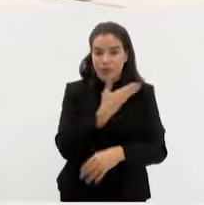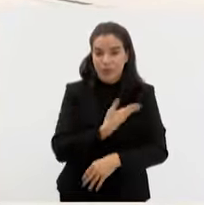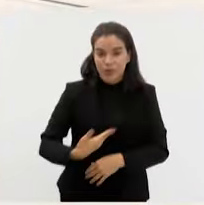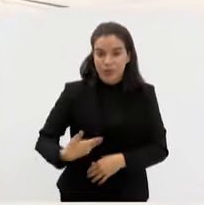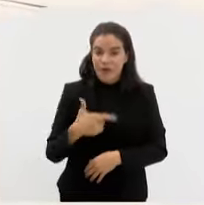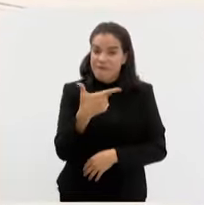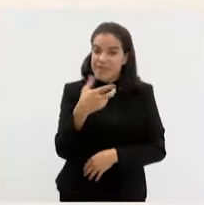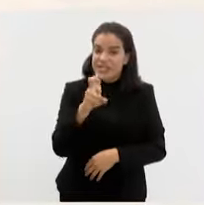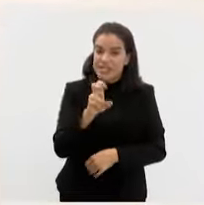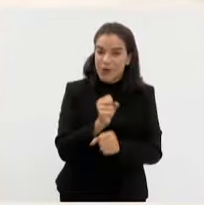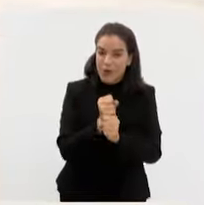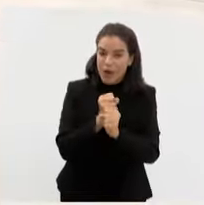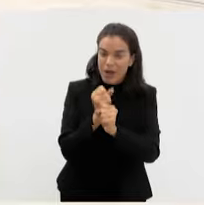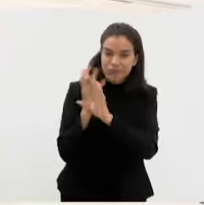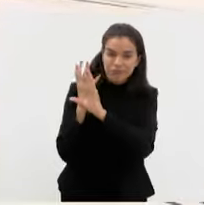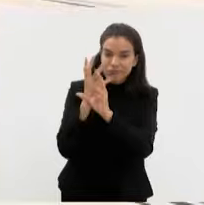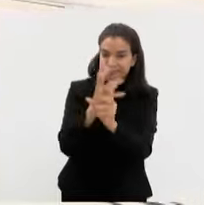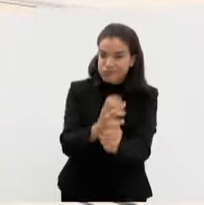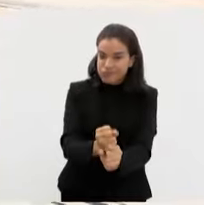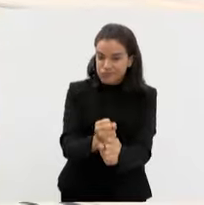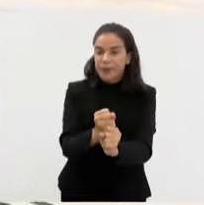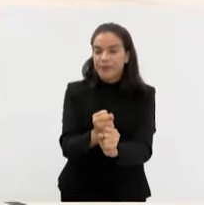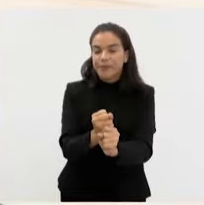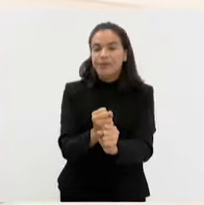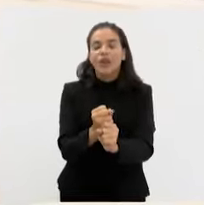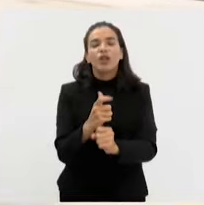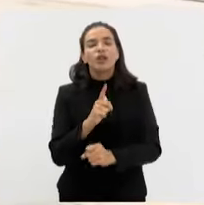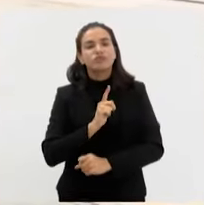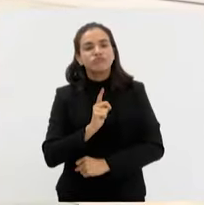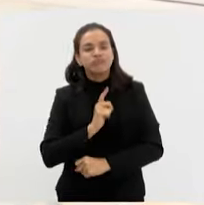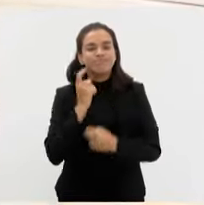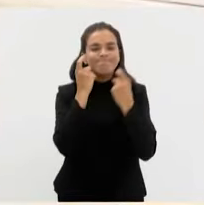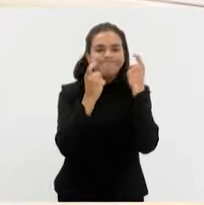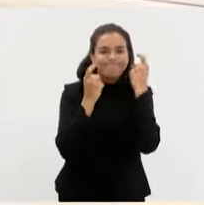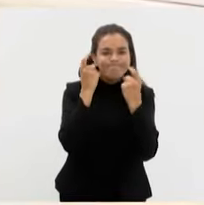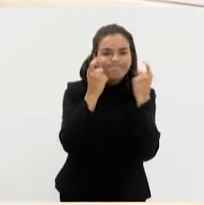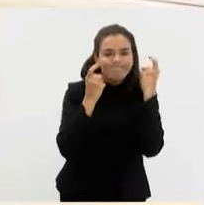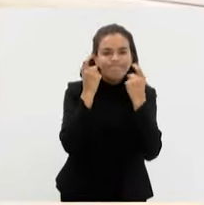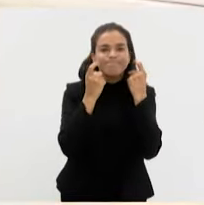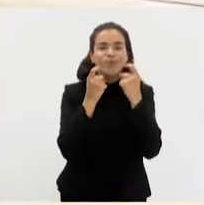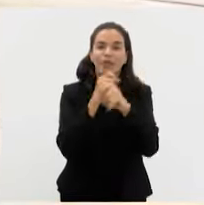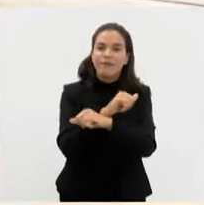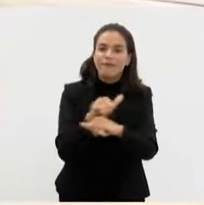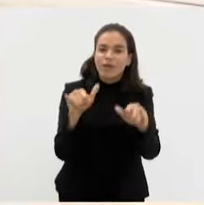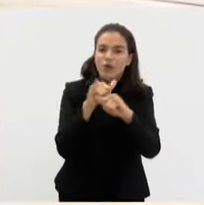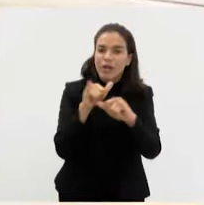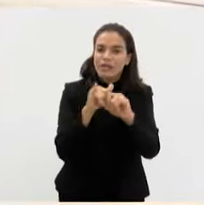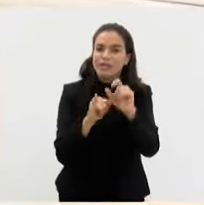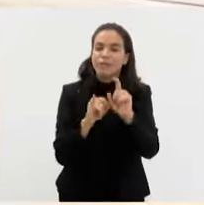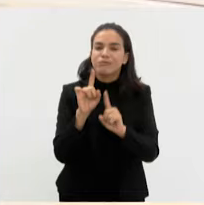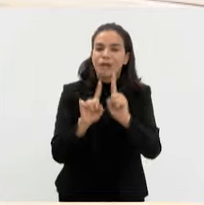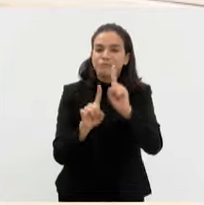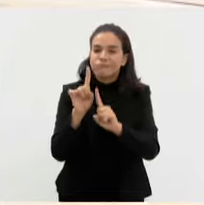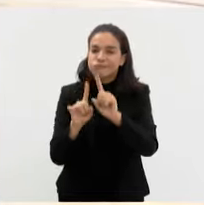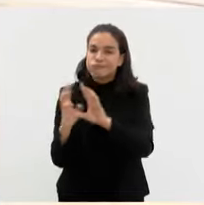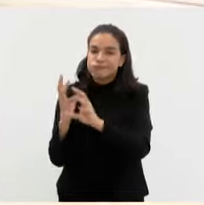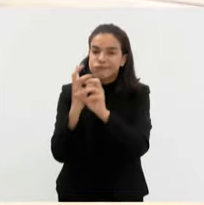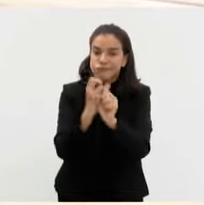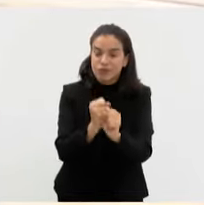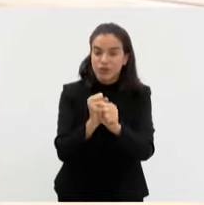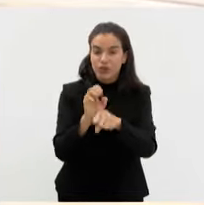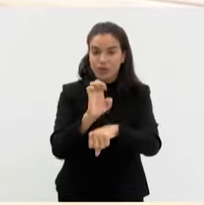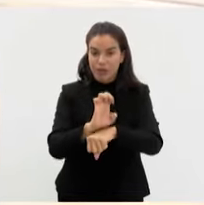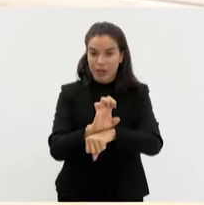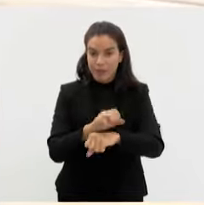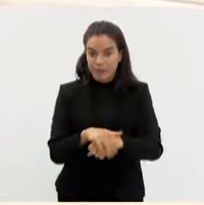anos de existência. Ao longo da nossa existência, nós temos a preocupação na divulgação das estatísticas oficiais de segurança do Estado.